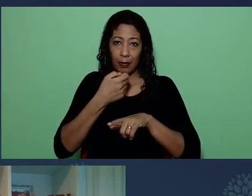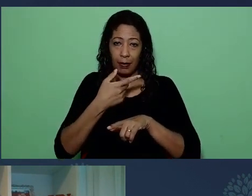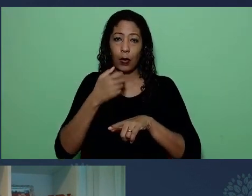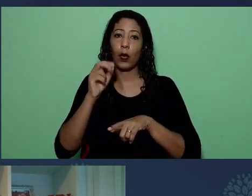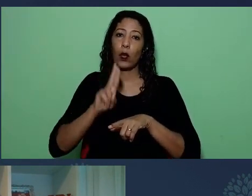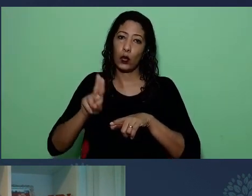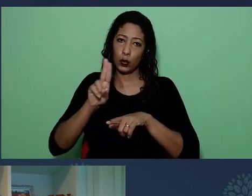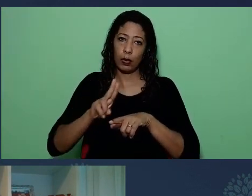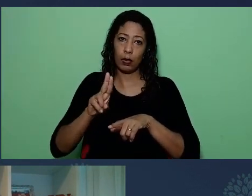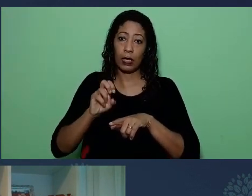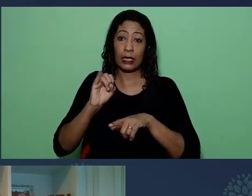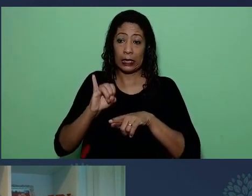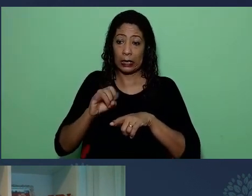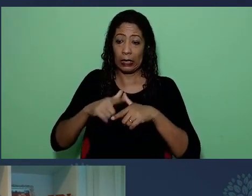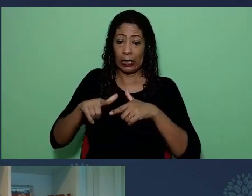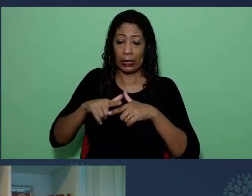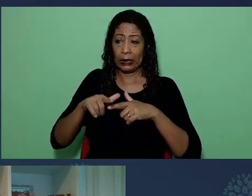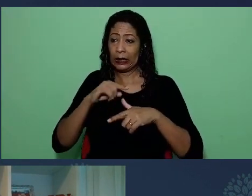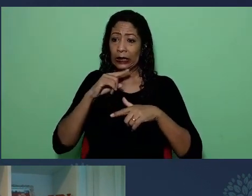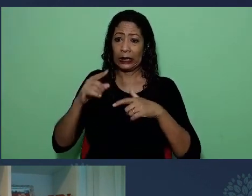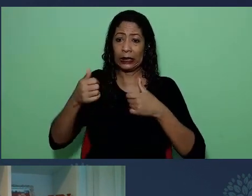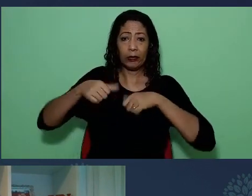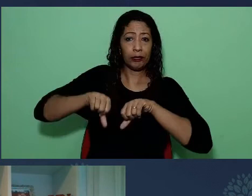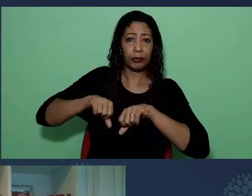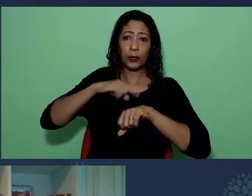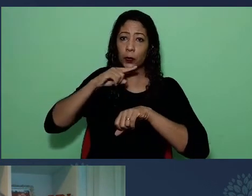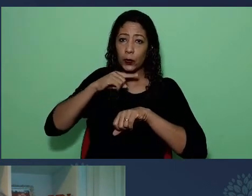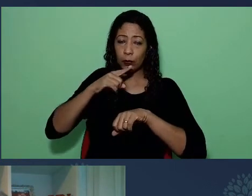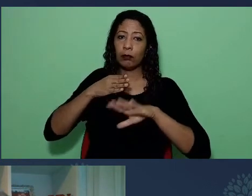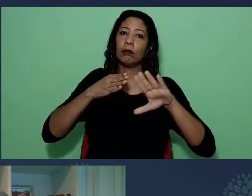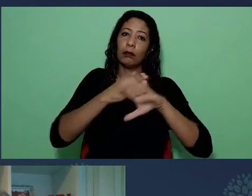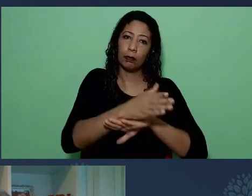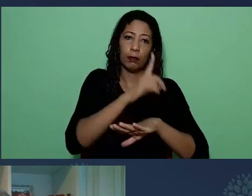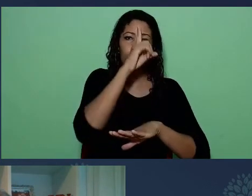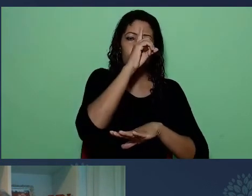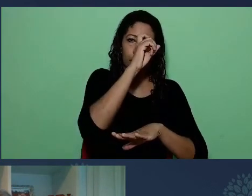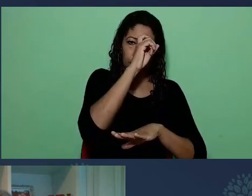emergência, tá? Não fique passando mal em casa.